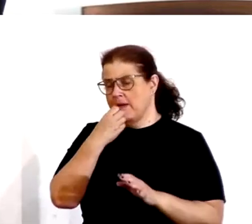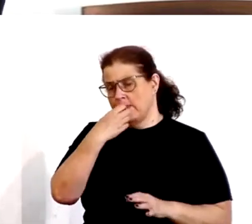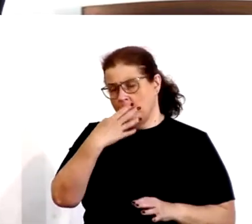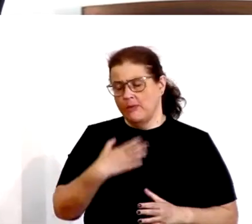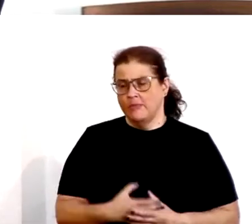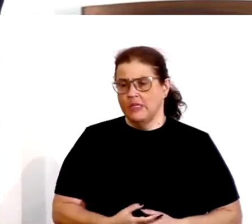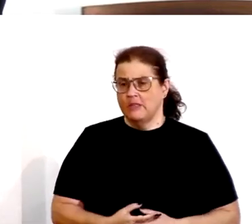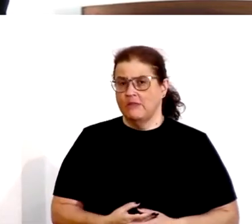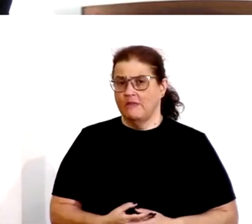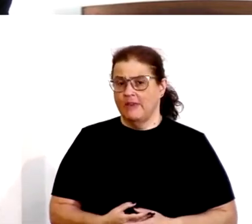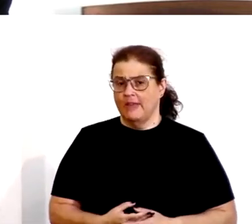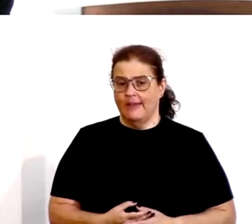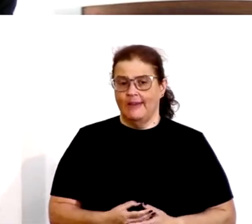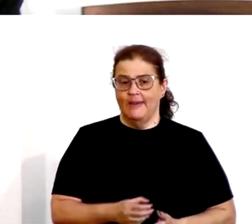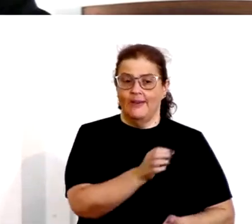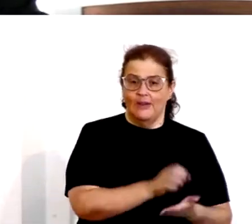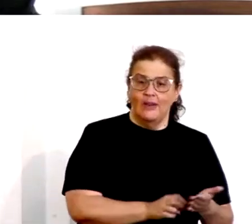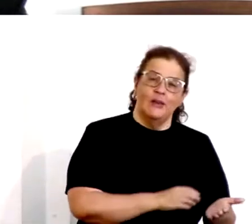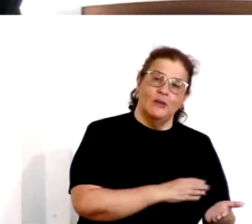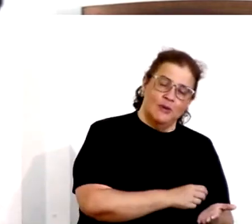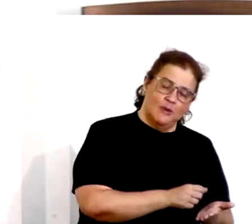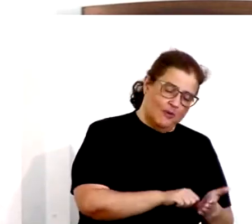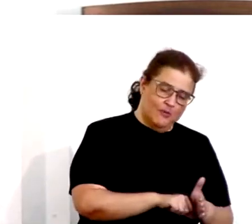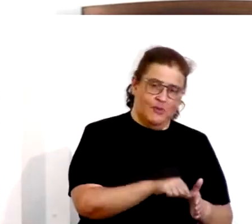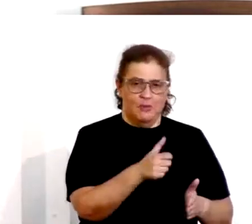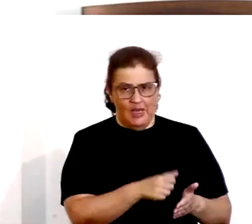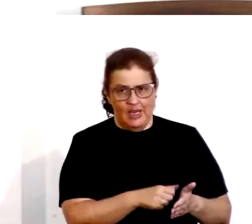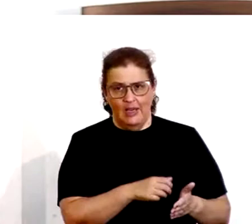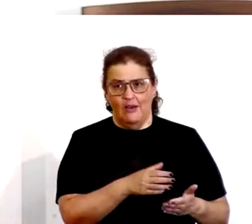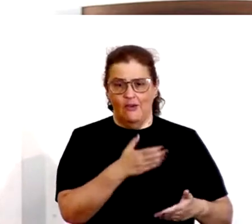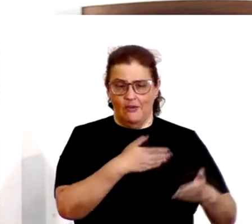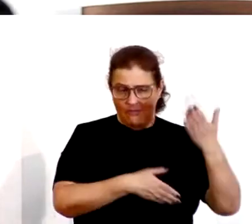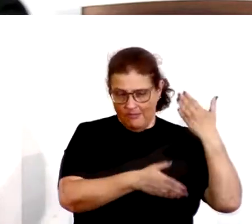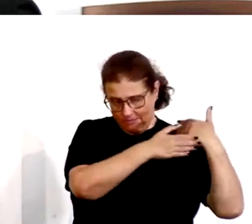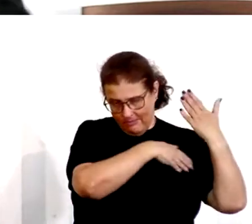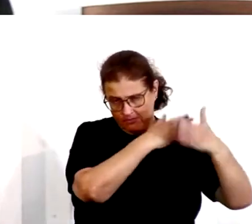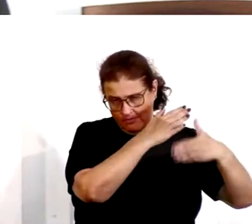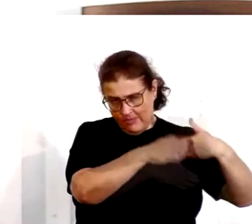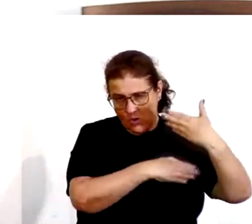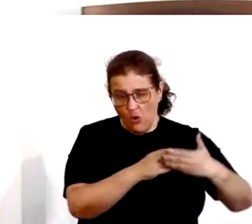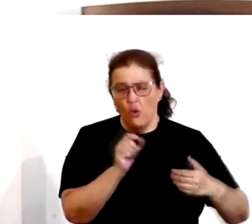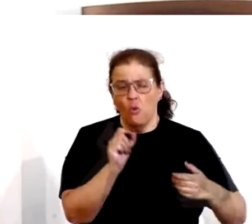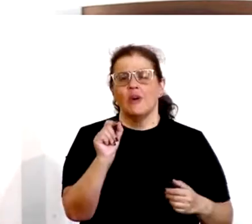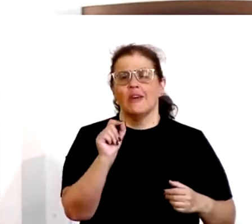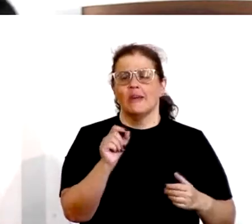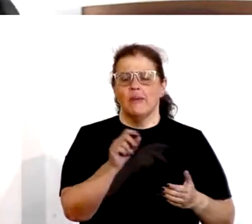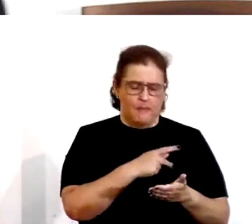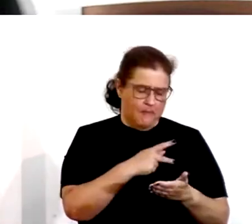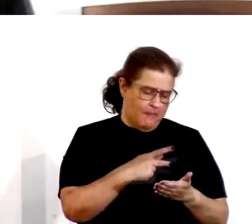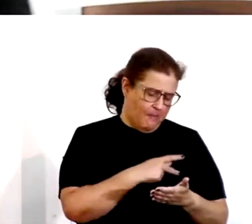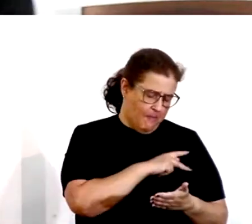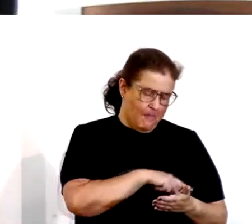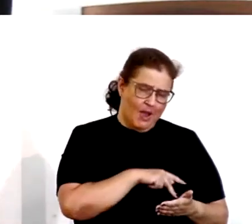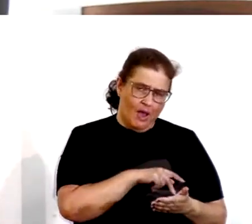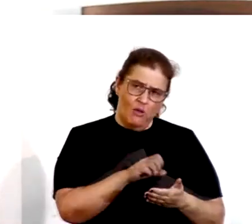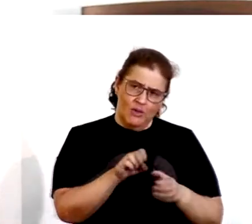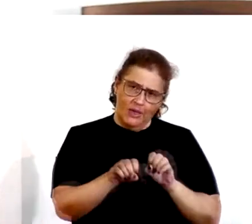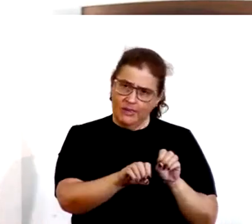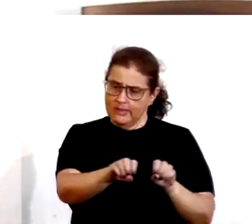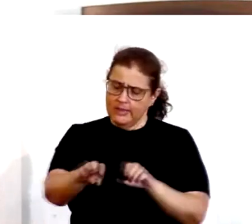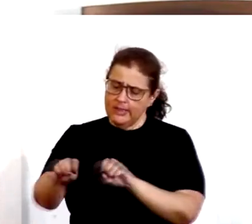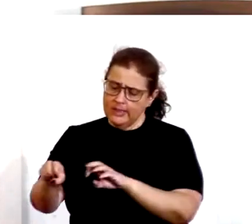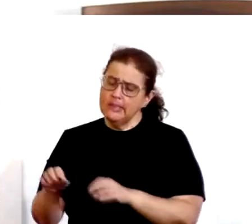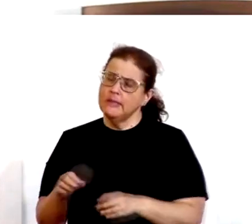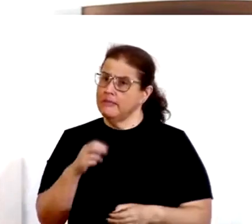desde o primeiro capítulo até aqui, o que Paulo está ensinando, o que Paulo está instruindo, como Paulo está construindo